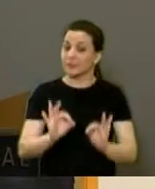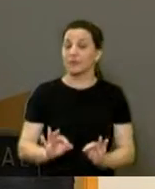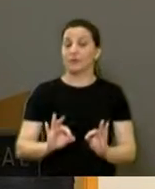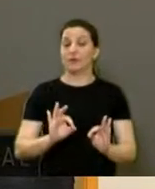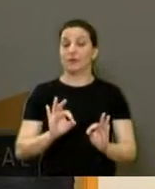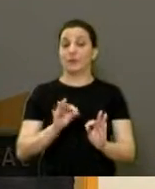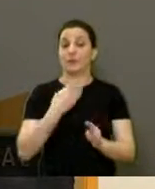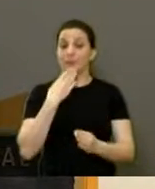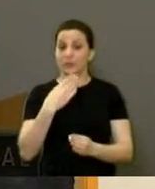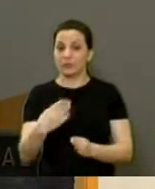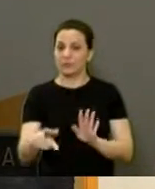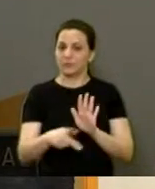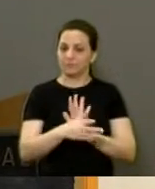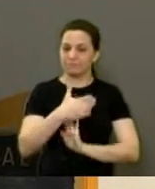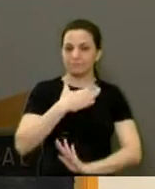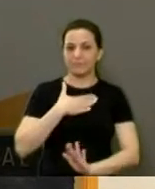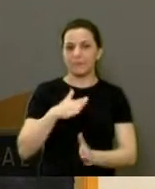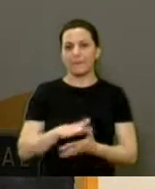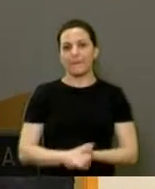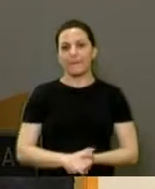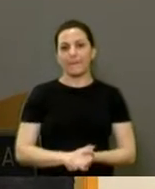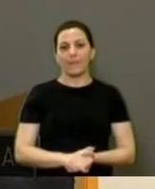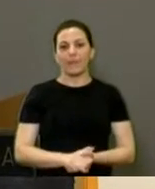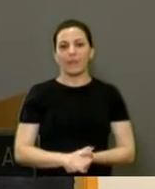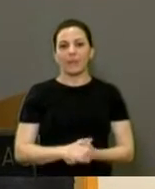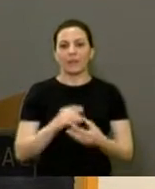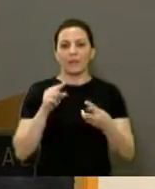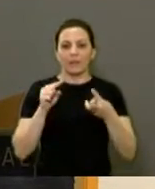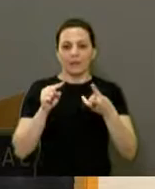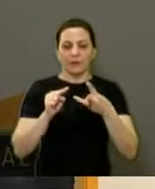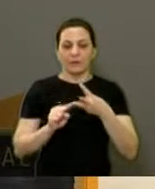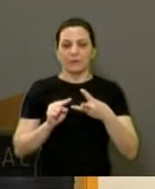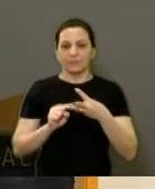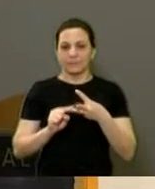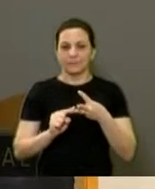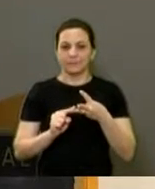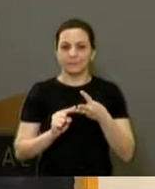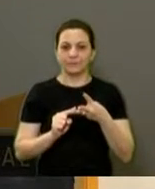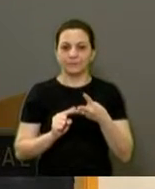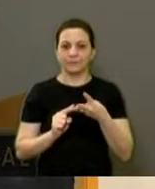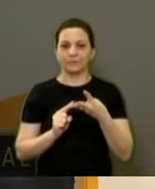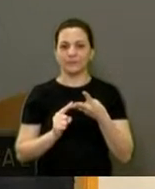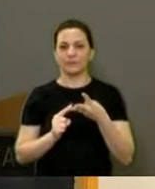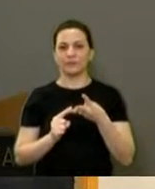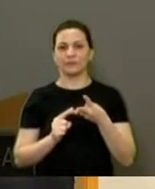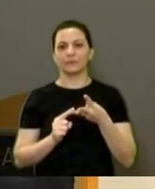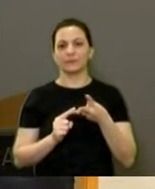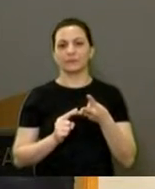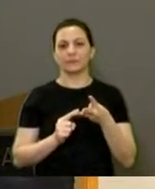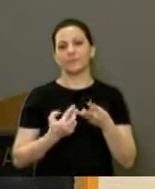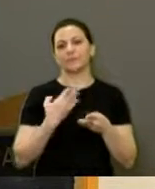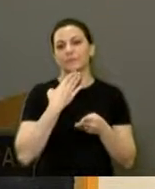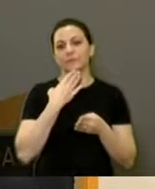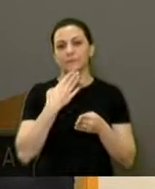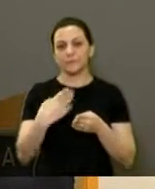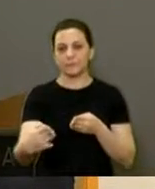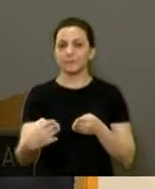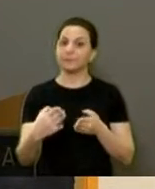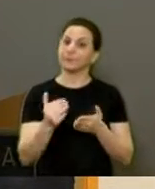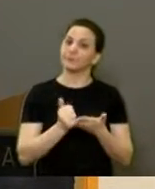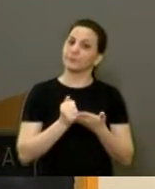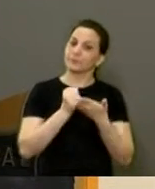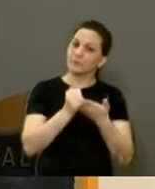tipo de solicitação. E outra coisa, também, a gente está também solicitando auxílio da